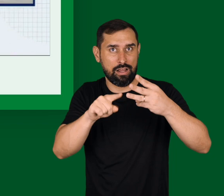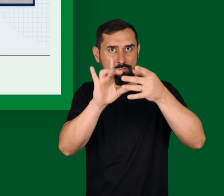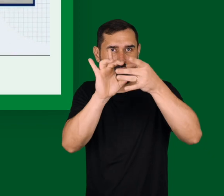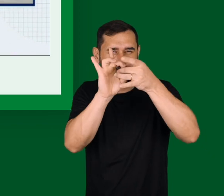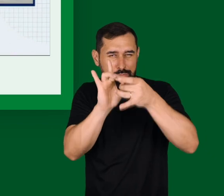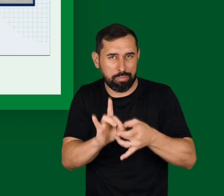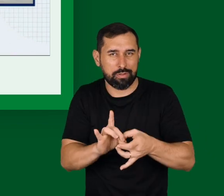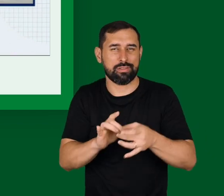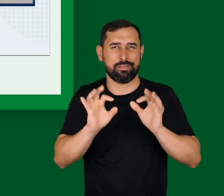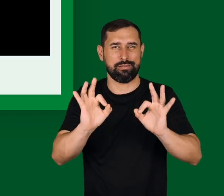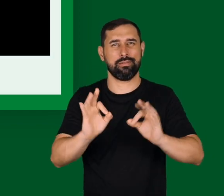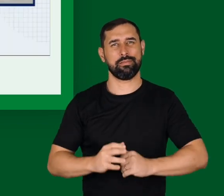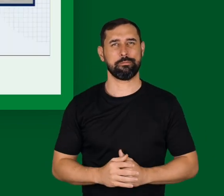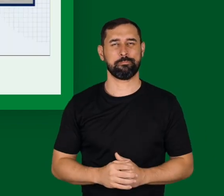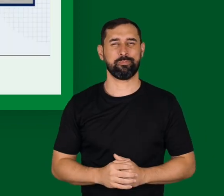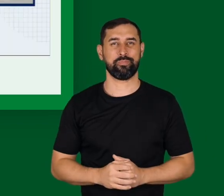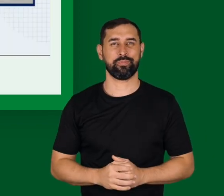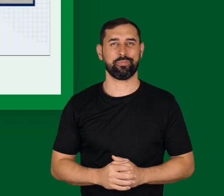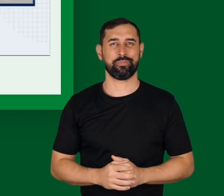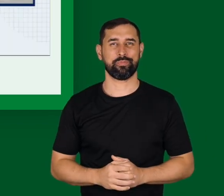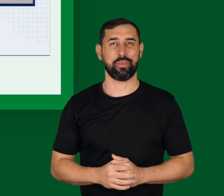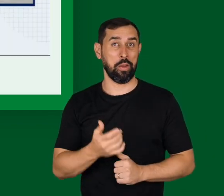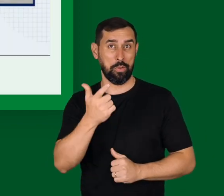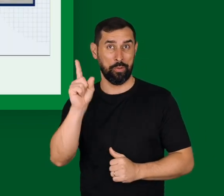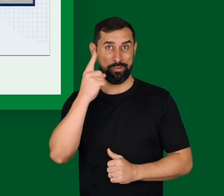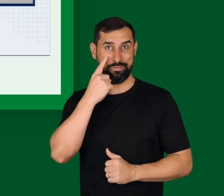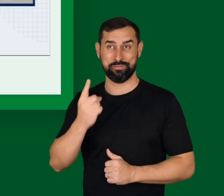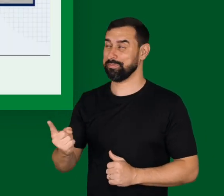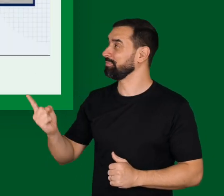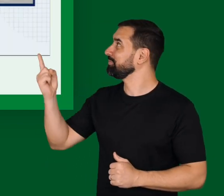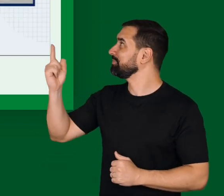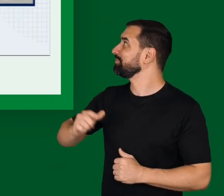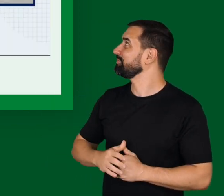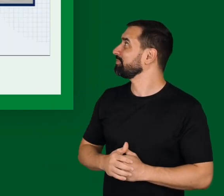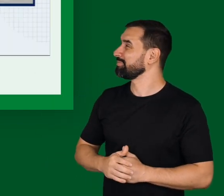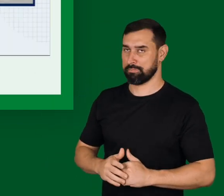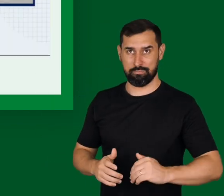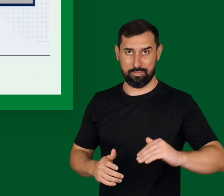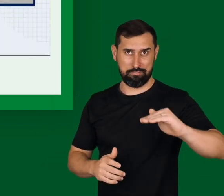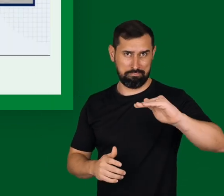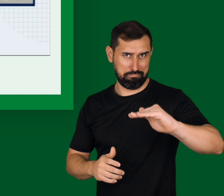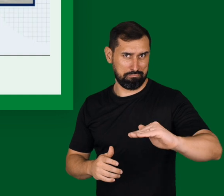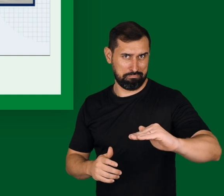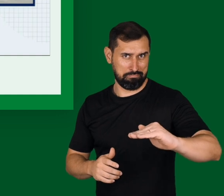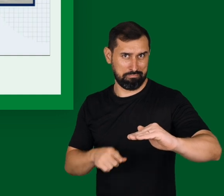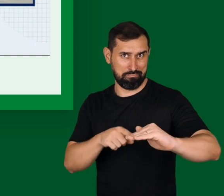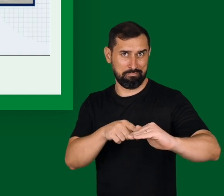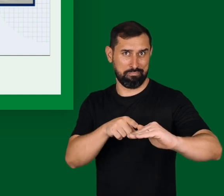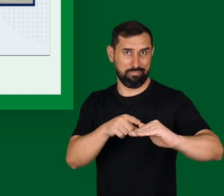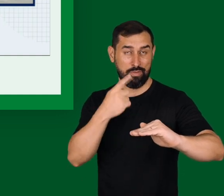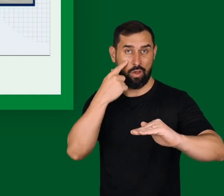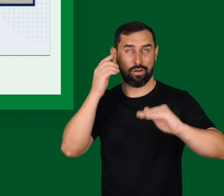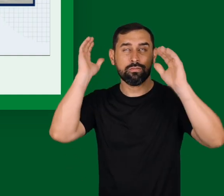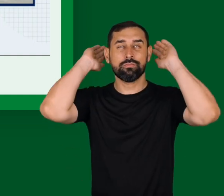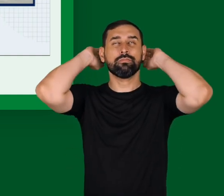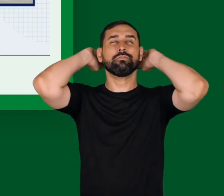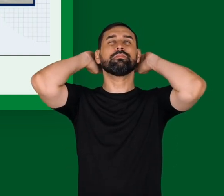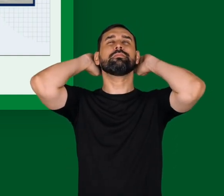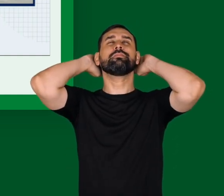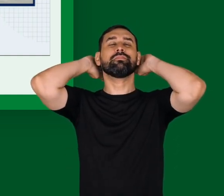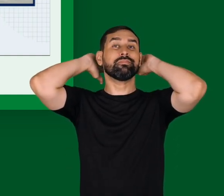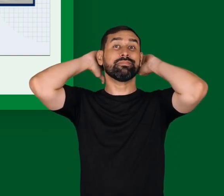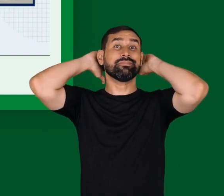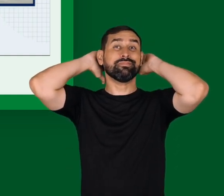tá? Olha só, como na criança maior, esse alinhamento é feito na posição no occipital e no bebê a